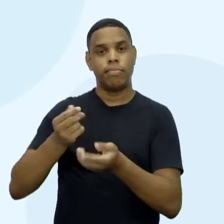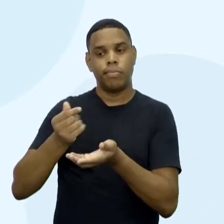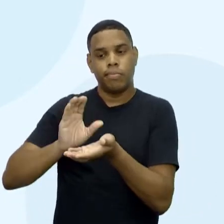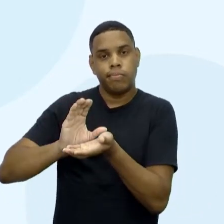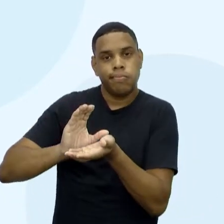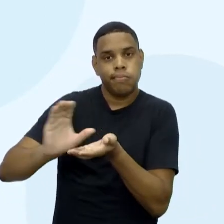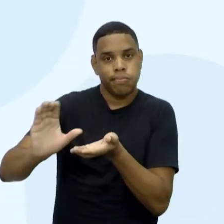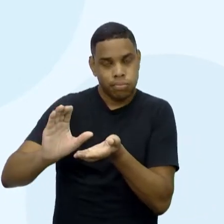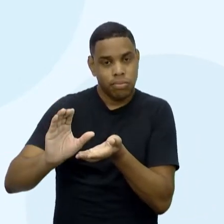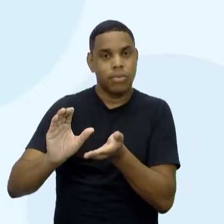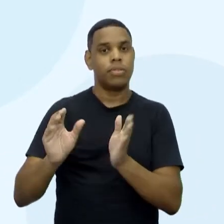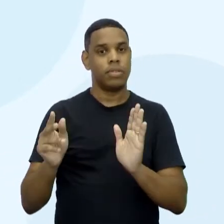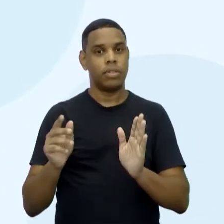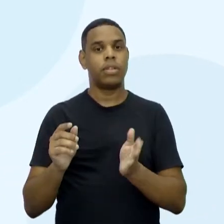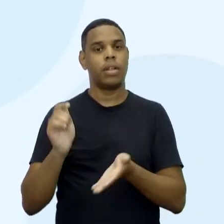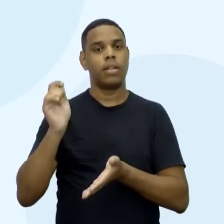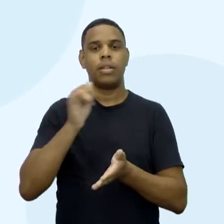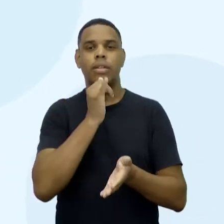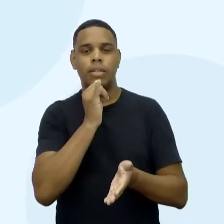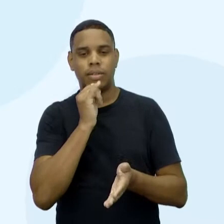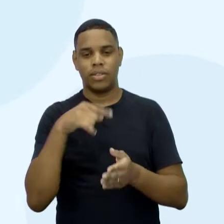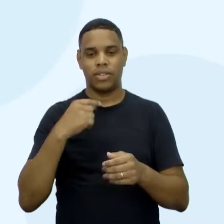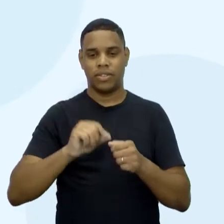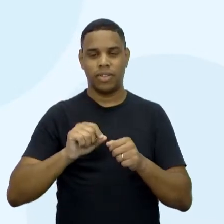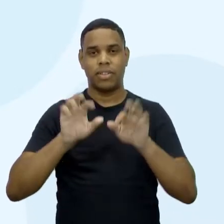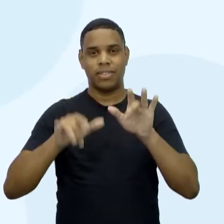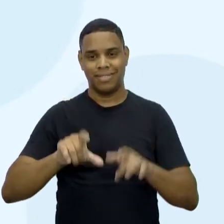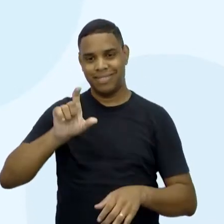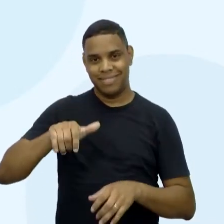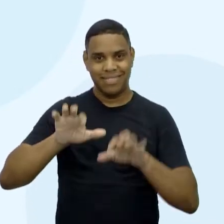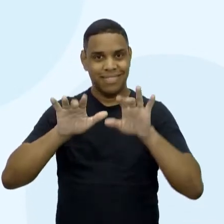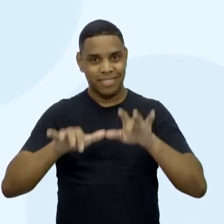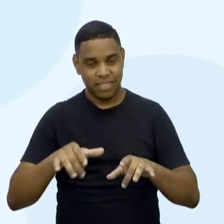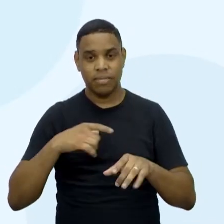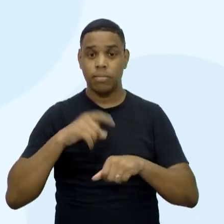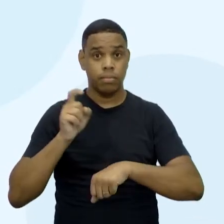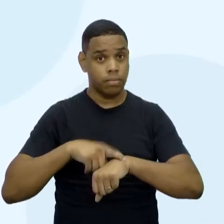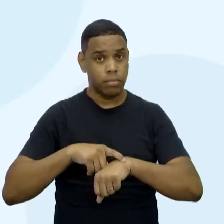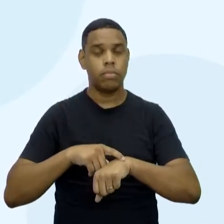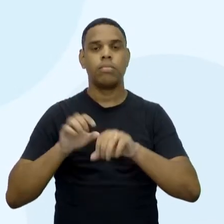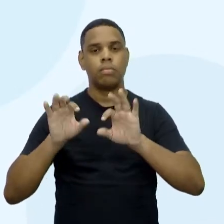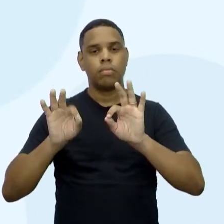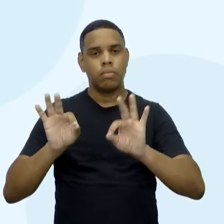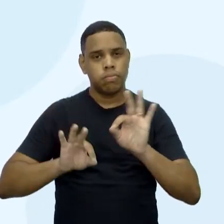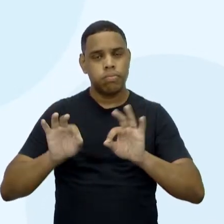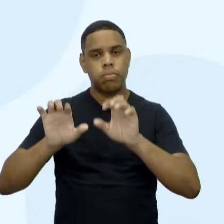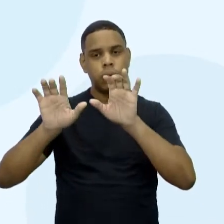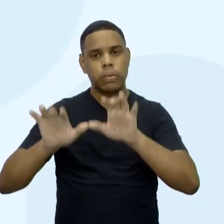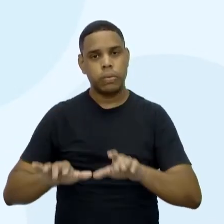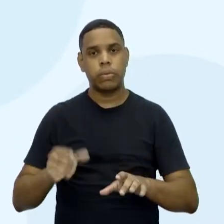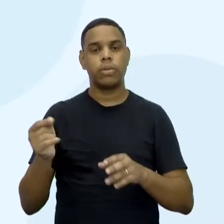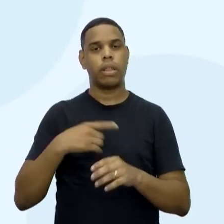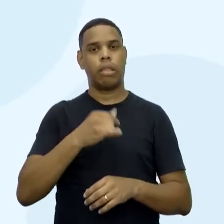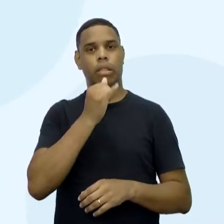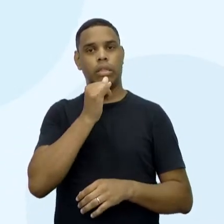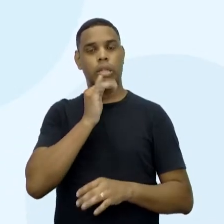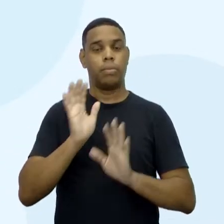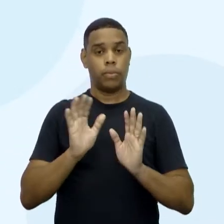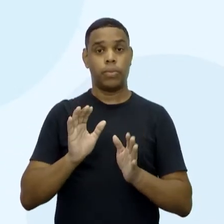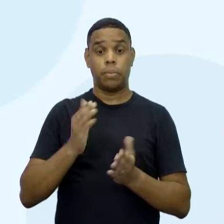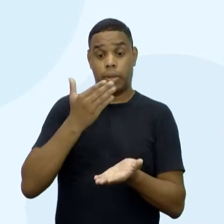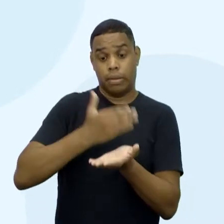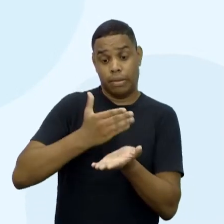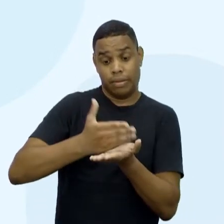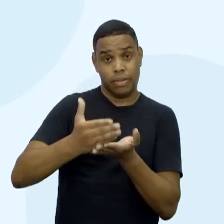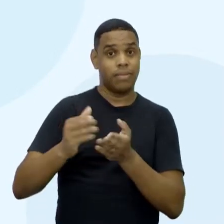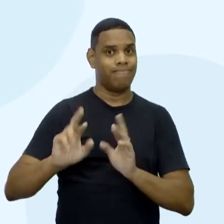no empréstimo, a simulação que a gente coloca o nosso cartão no caixa eletrônico, ele já faz toda a simulação. O